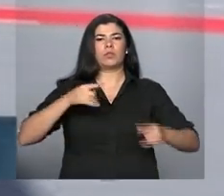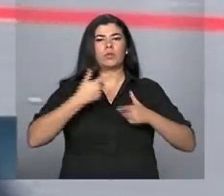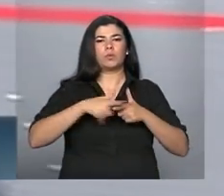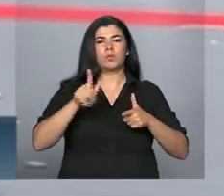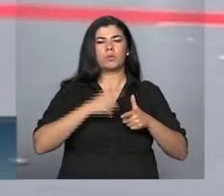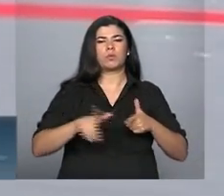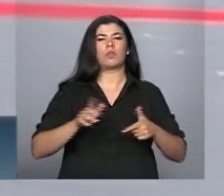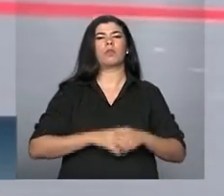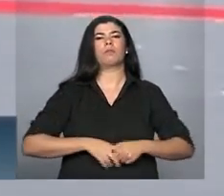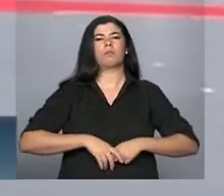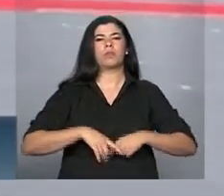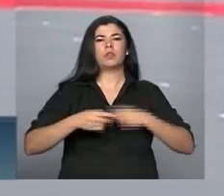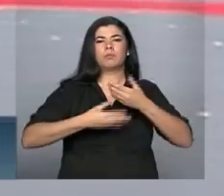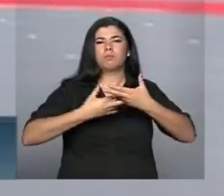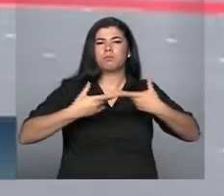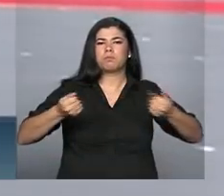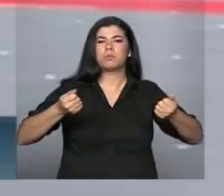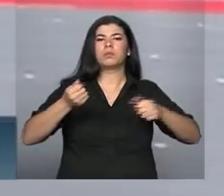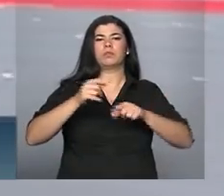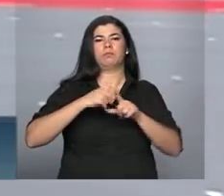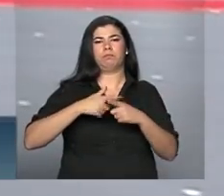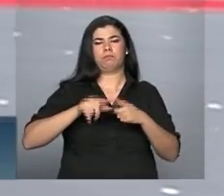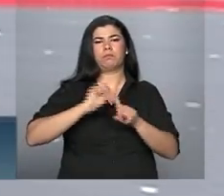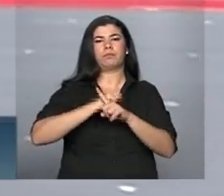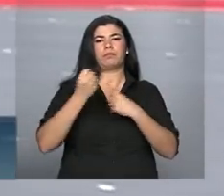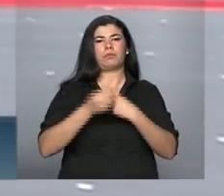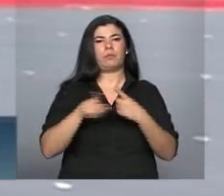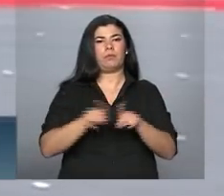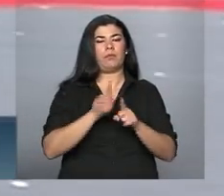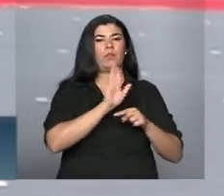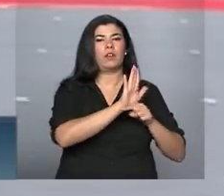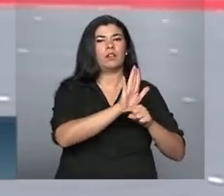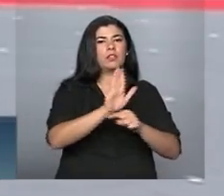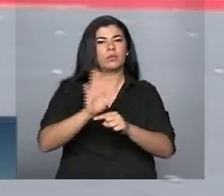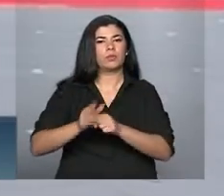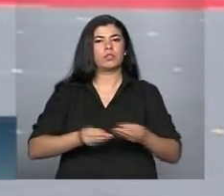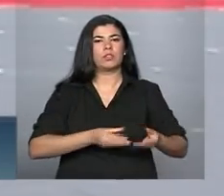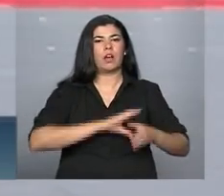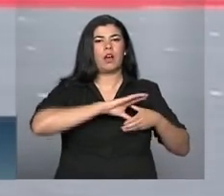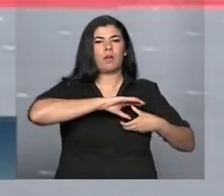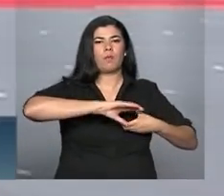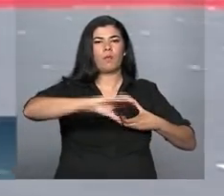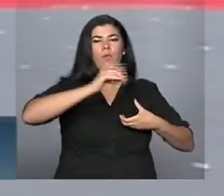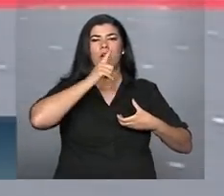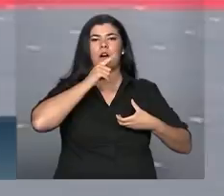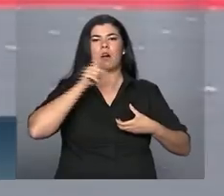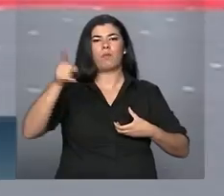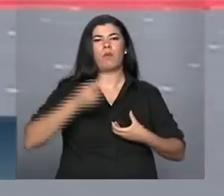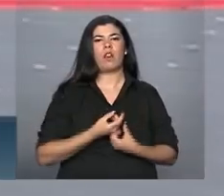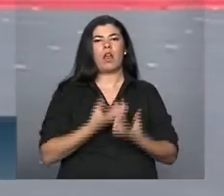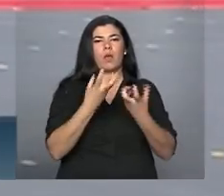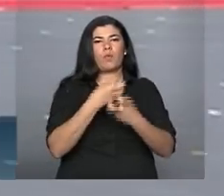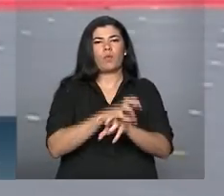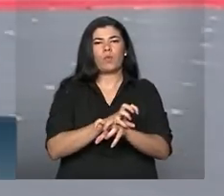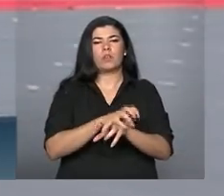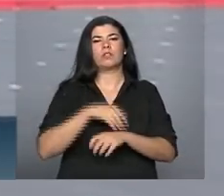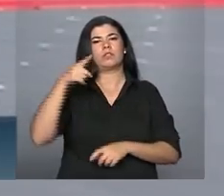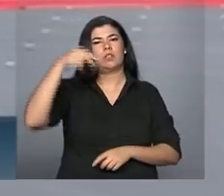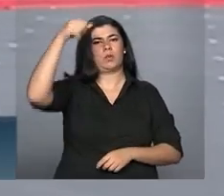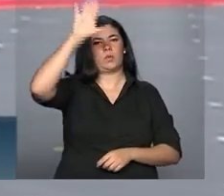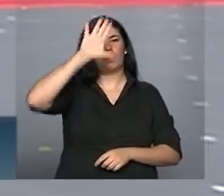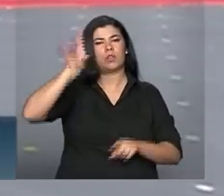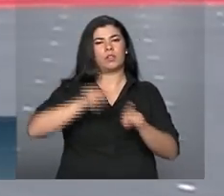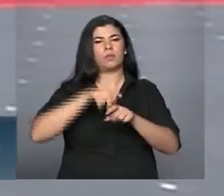calamidades, a coordenação da distribuição de água no semiárido nordestino, a execução de obras